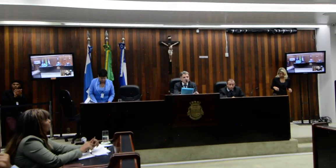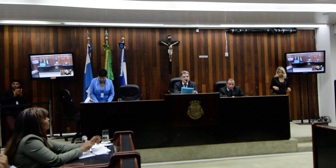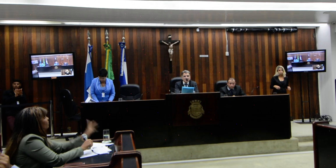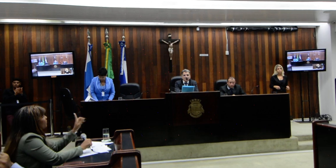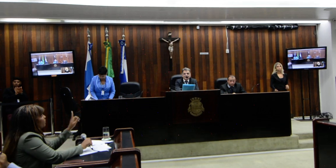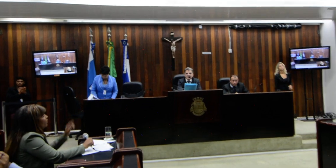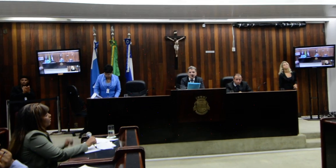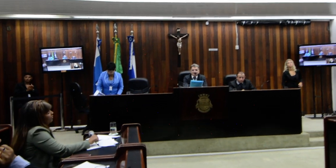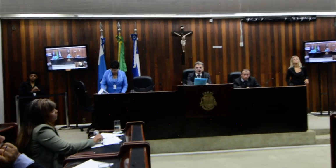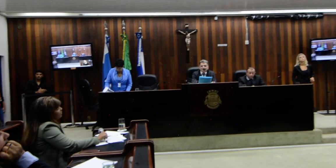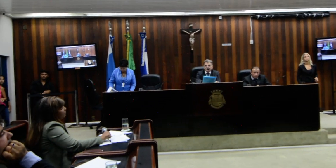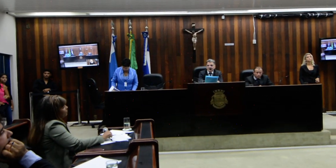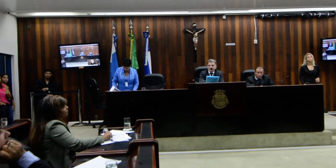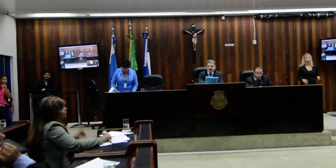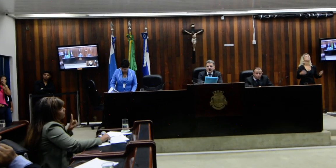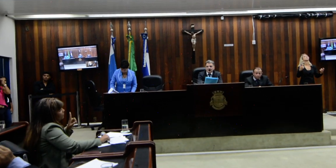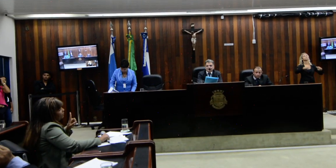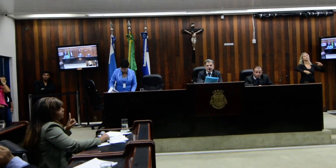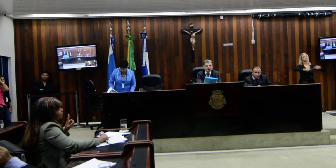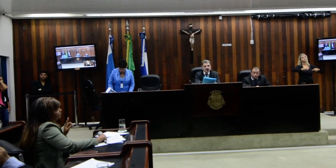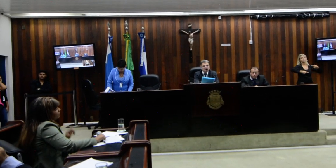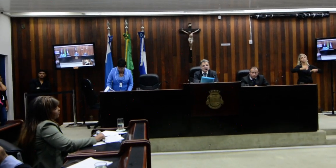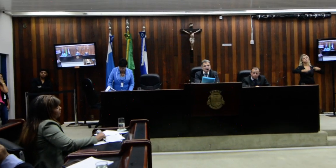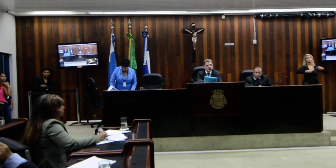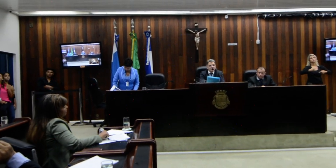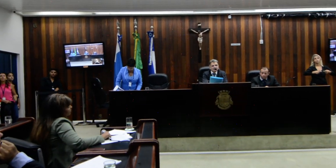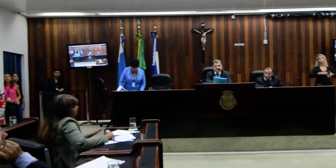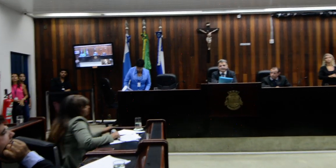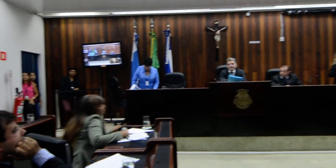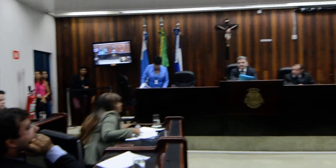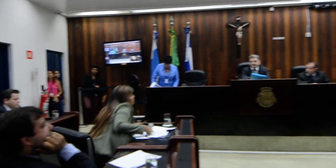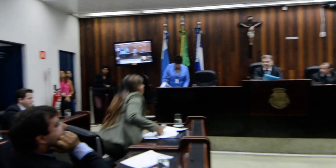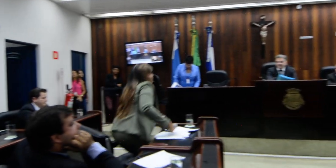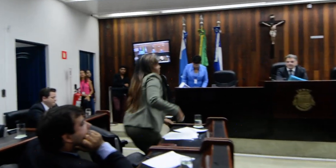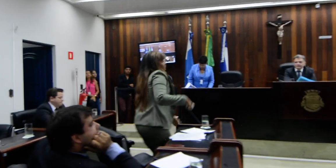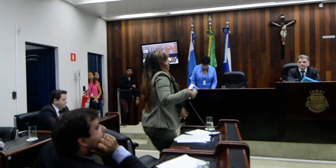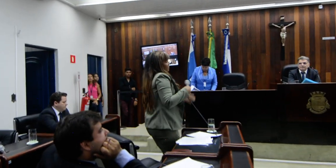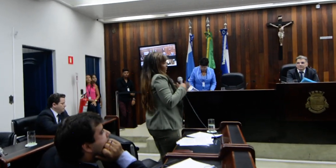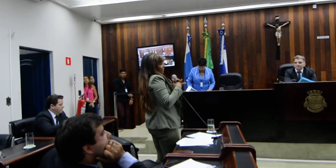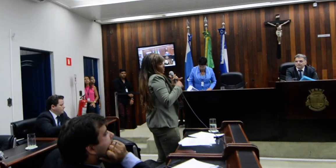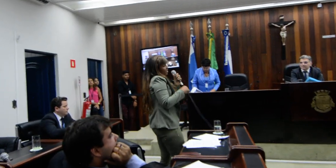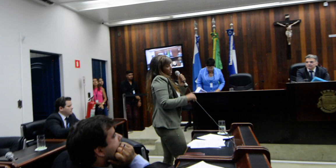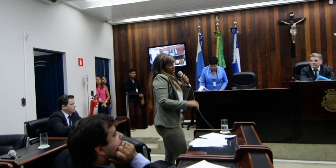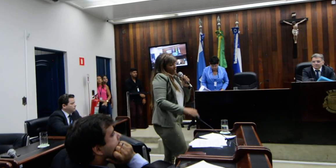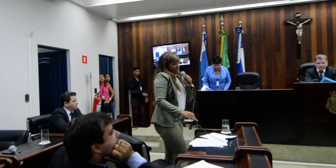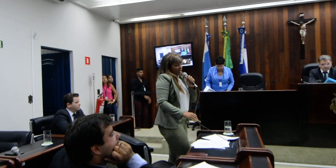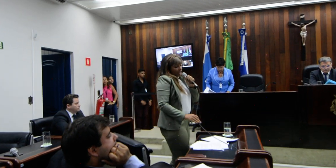Primeira discussão, agradecer a palavra da CCJ, a vereadora Letícia Jorge.